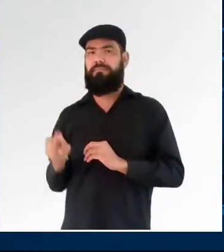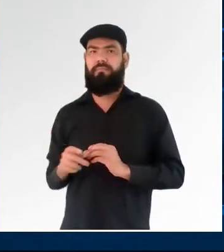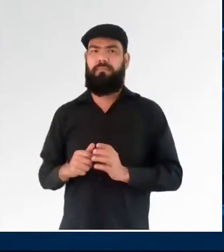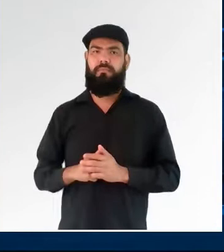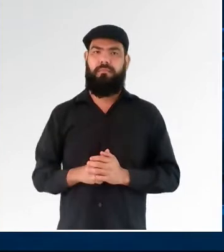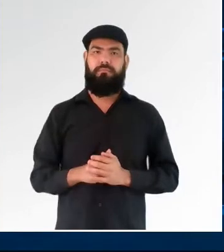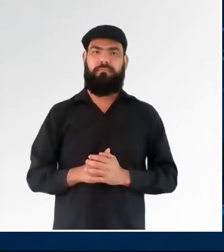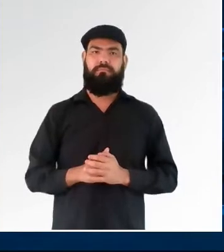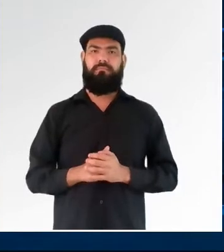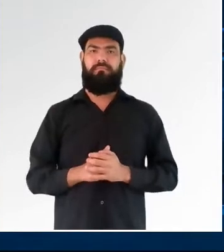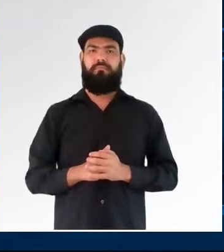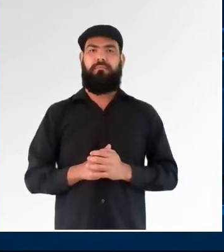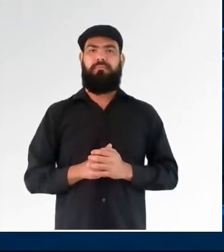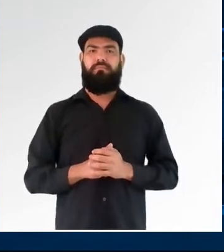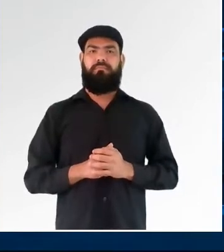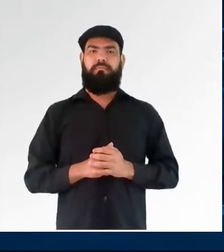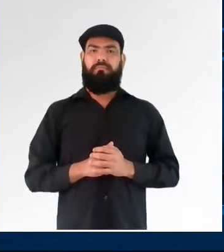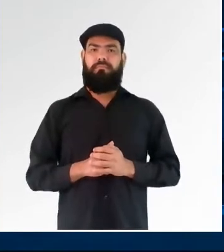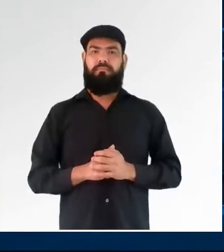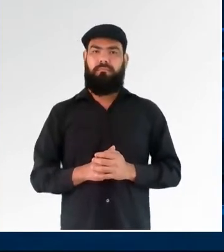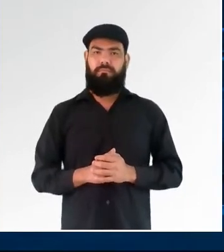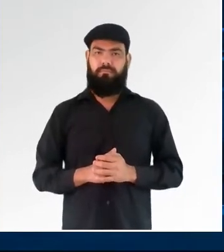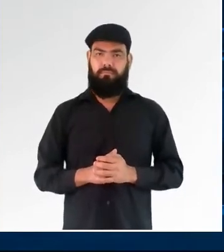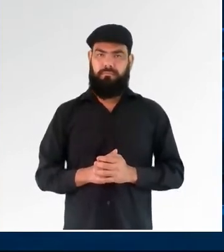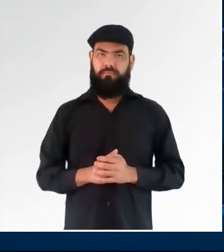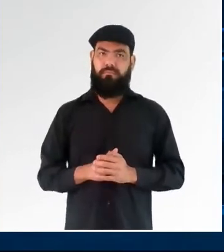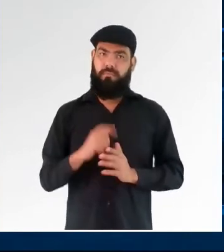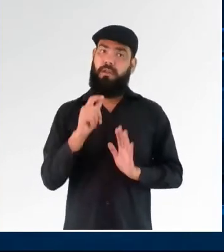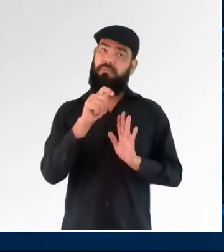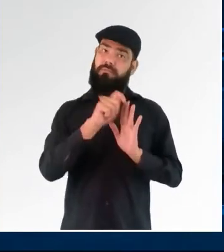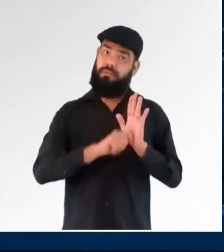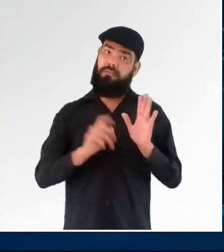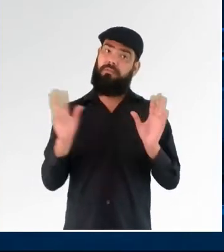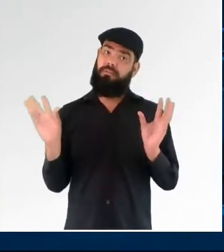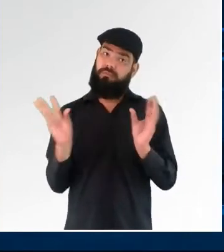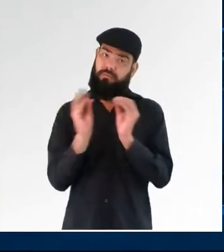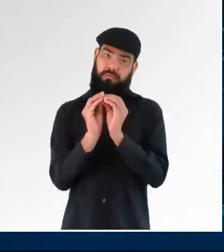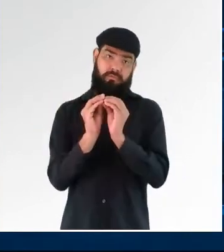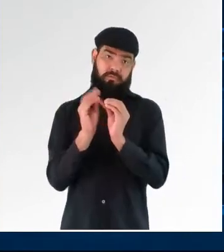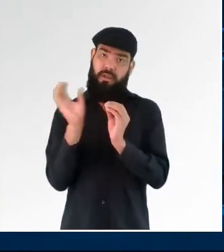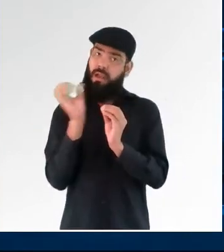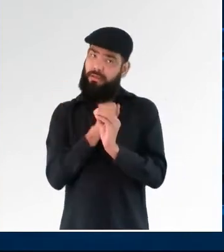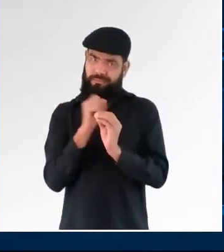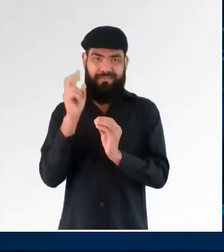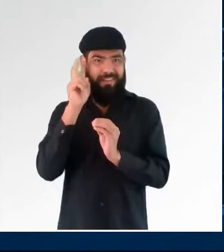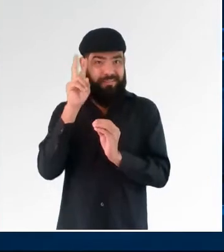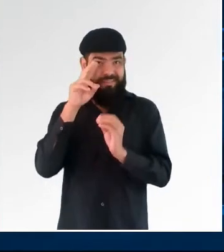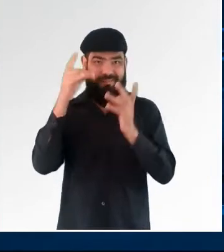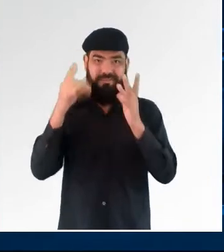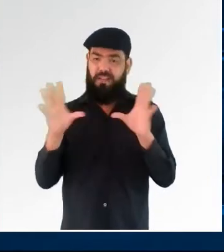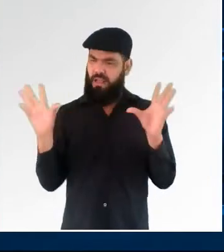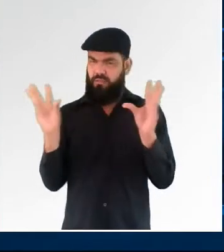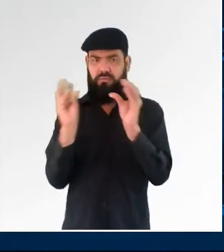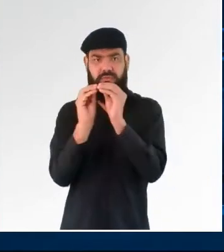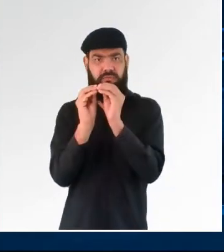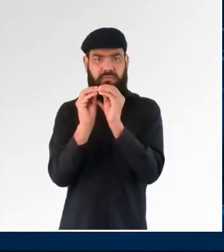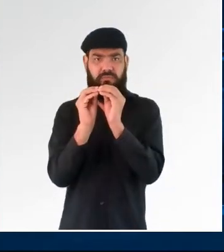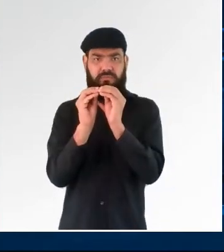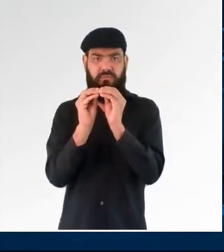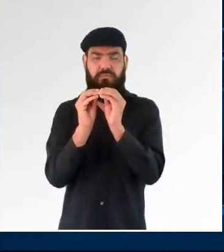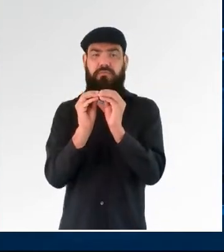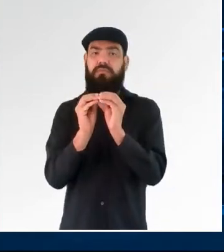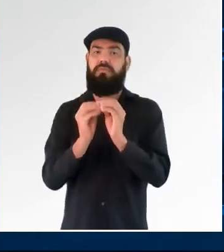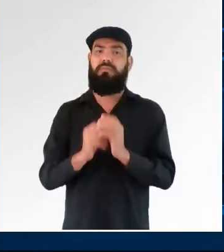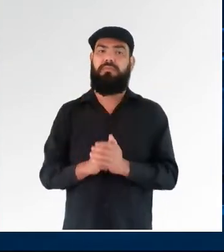O resumo é um texto reduzido. Já falei aqui, objetivo, né? Reduzido. Ele vai recuperar as